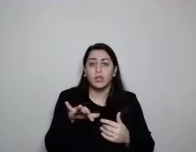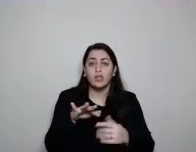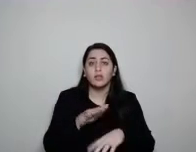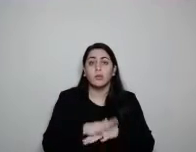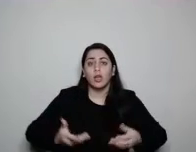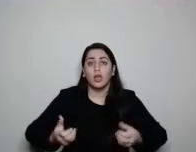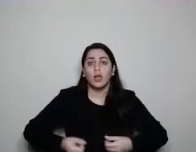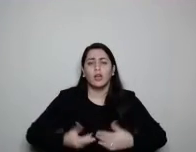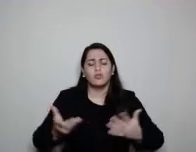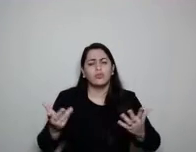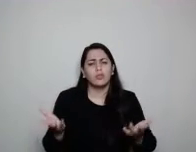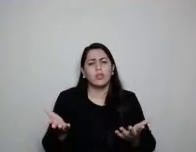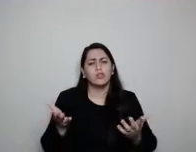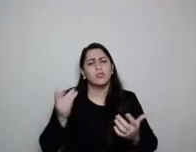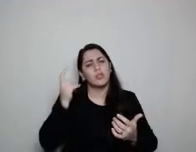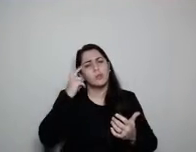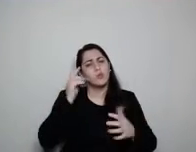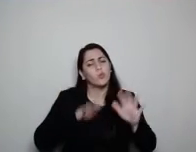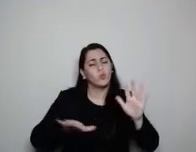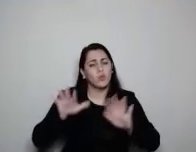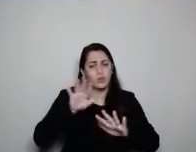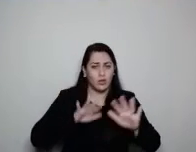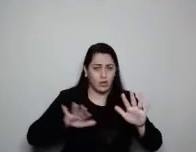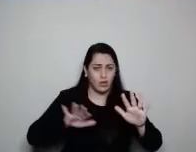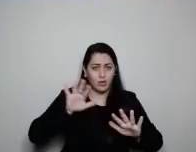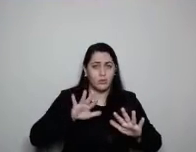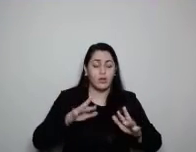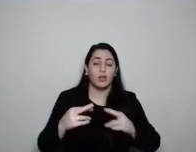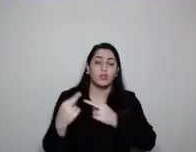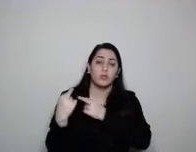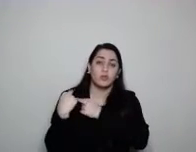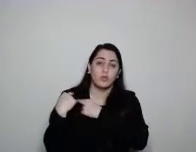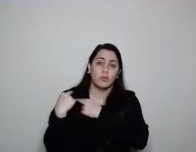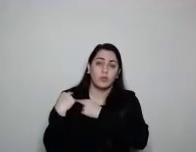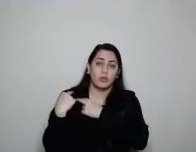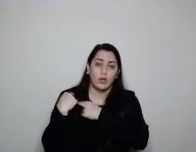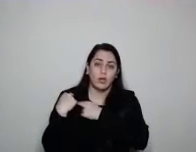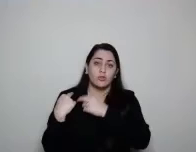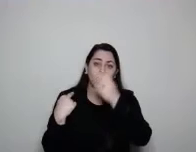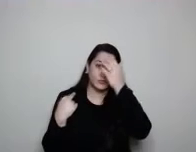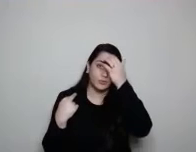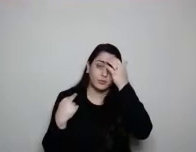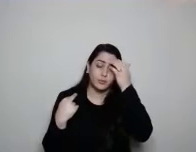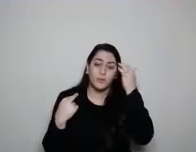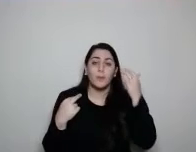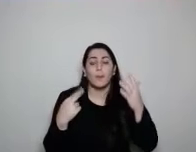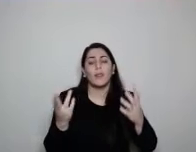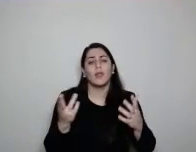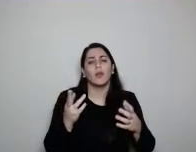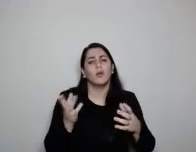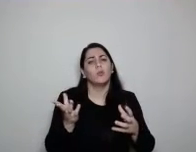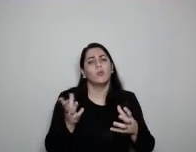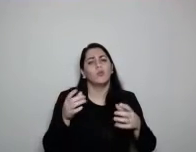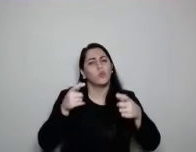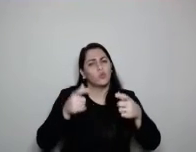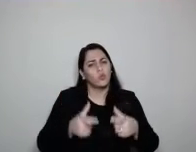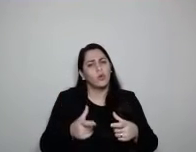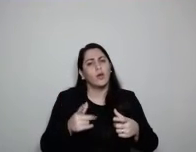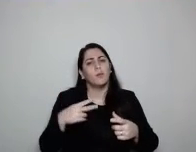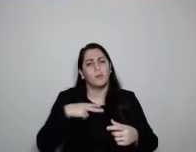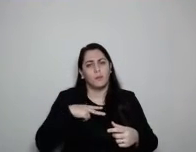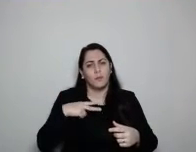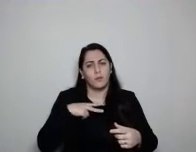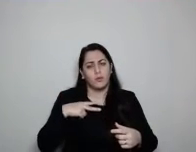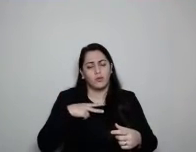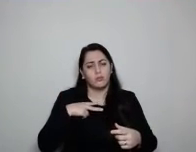que ter cuidado pela responsabilidade como nós temos com relação ao órgão privado, mas que alto interesse